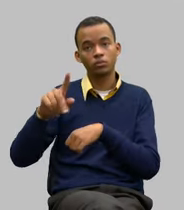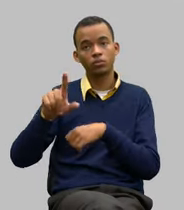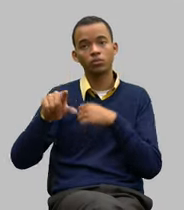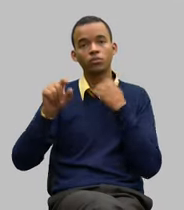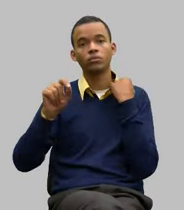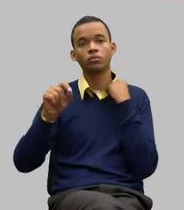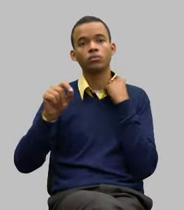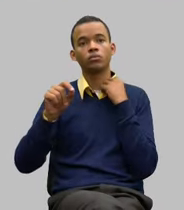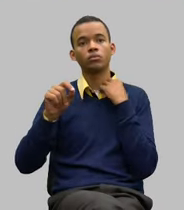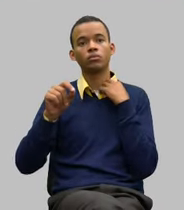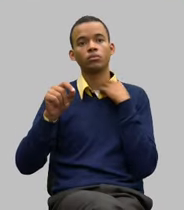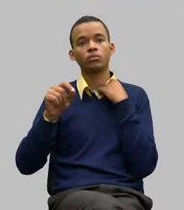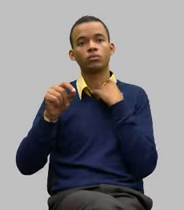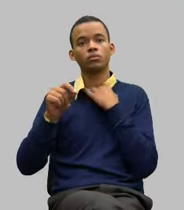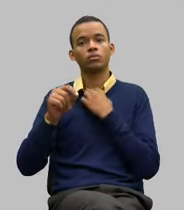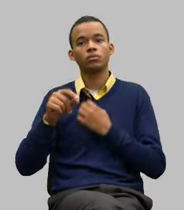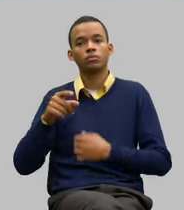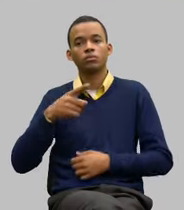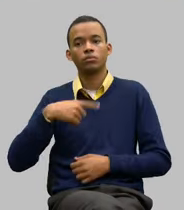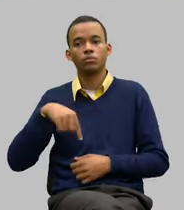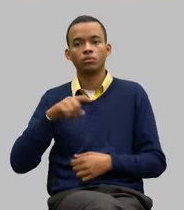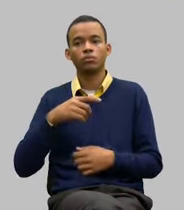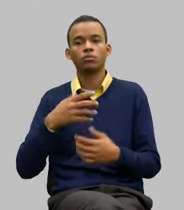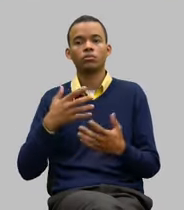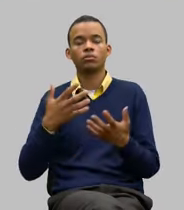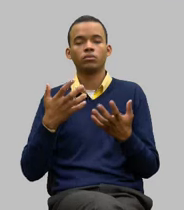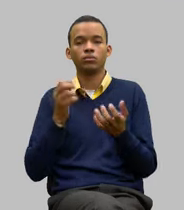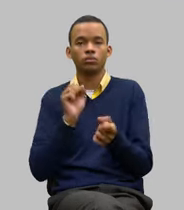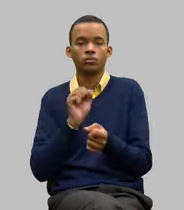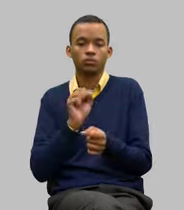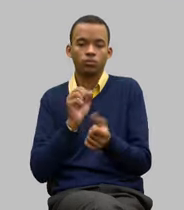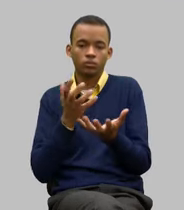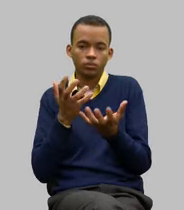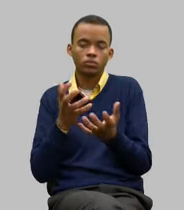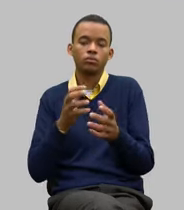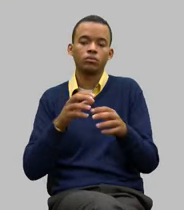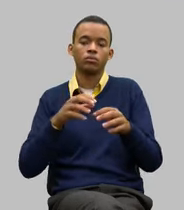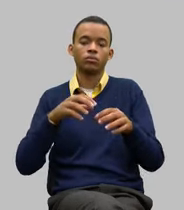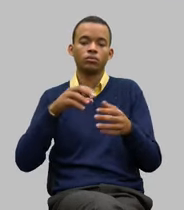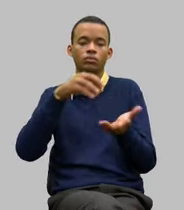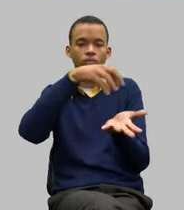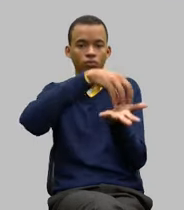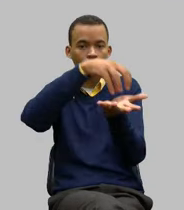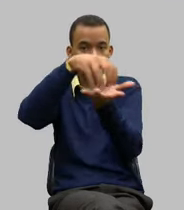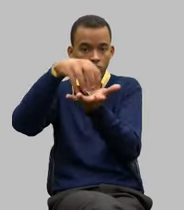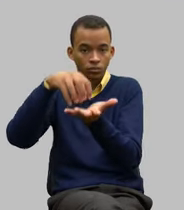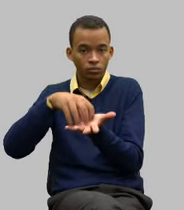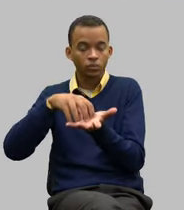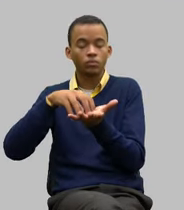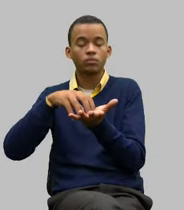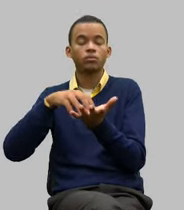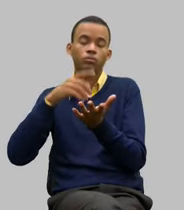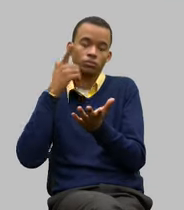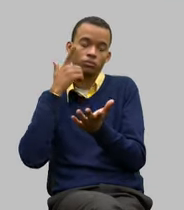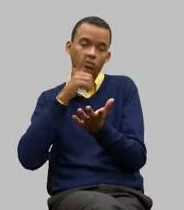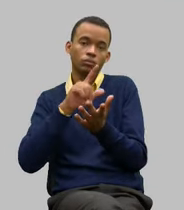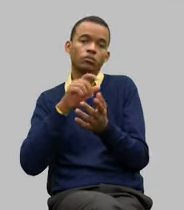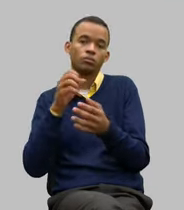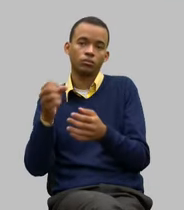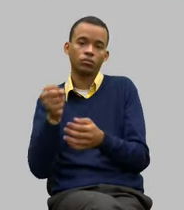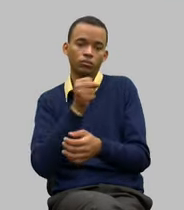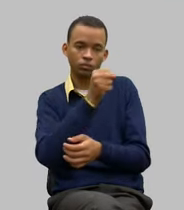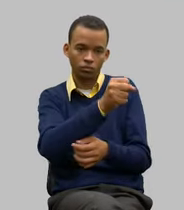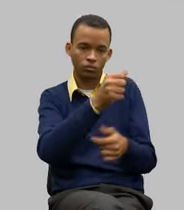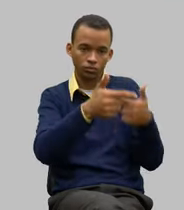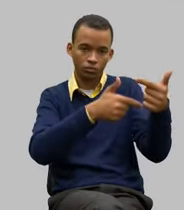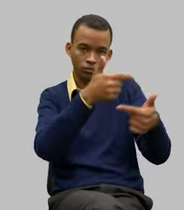é a gente espera que realmente todas as unidades sejam providas Mas é uma escolha do Servidor ok também né